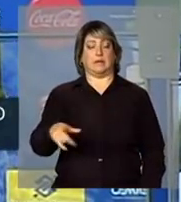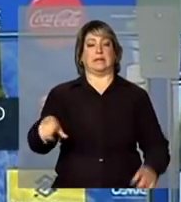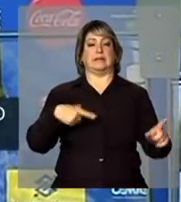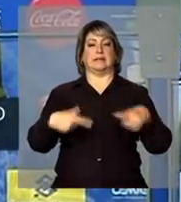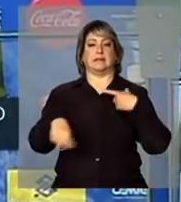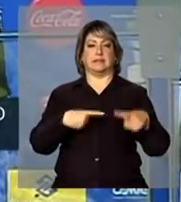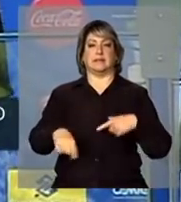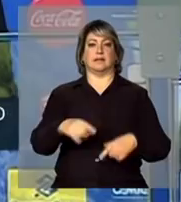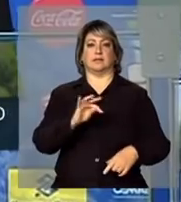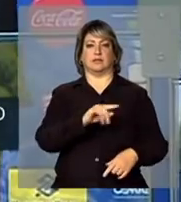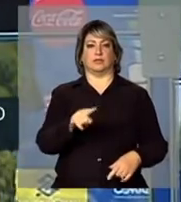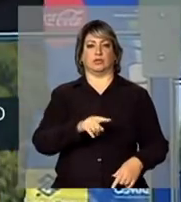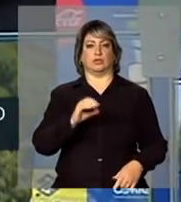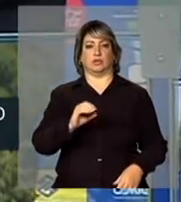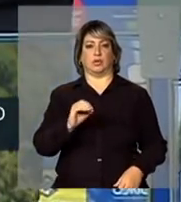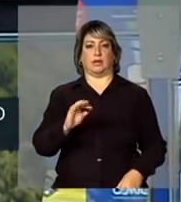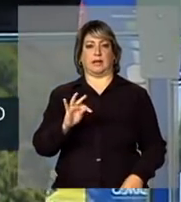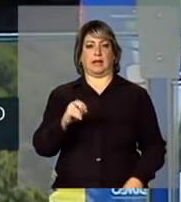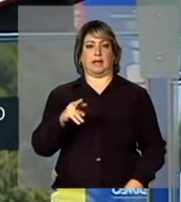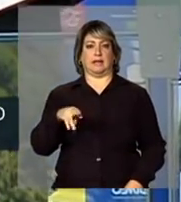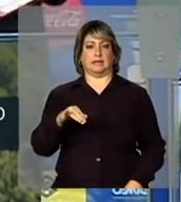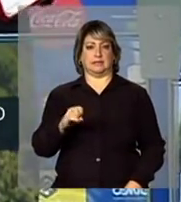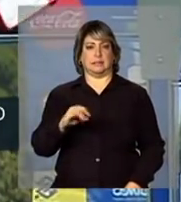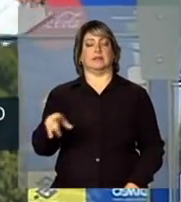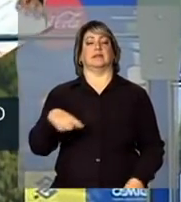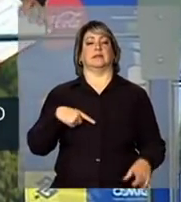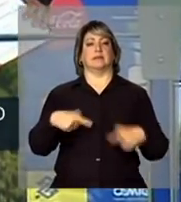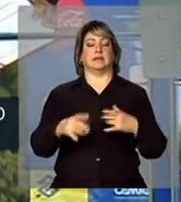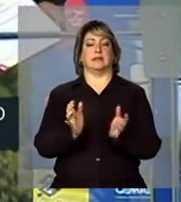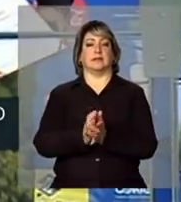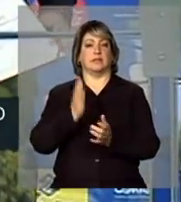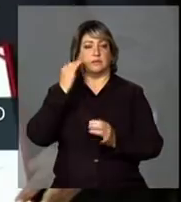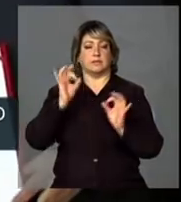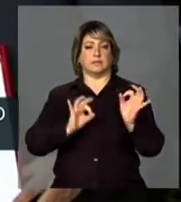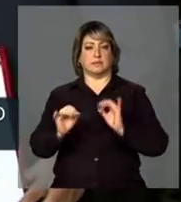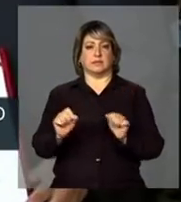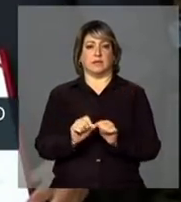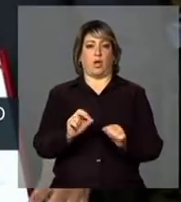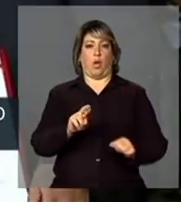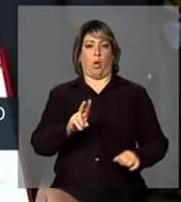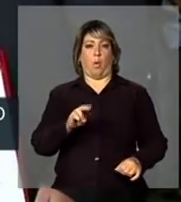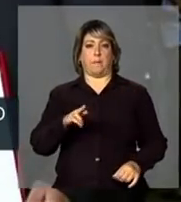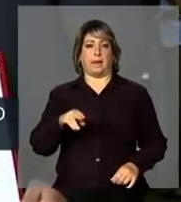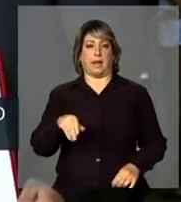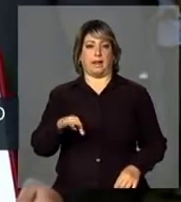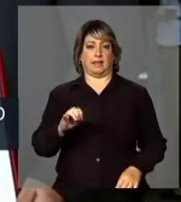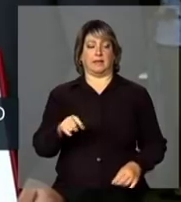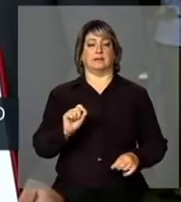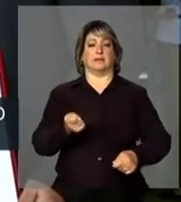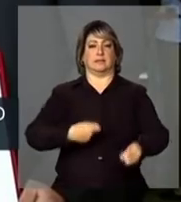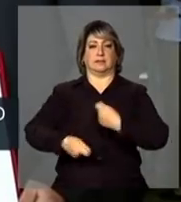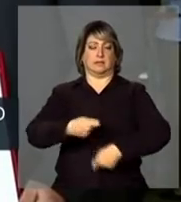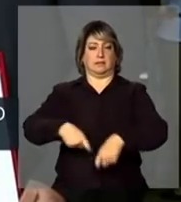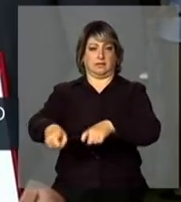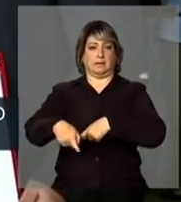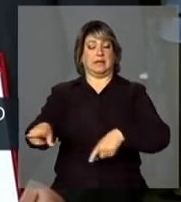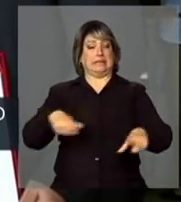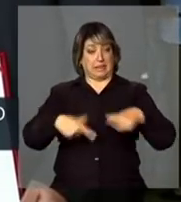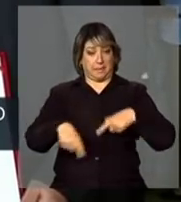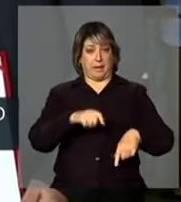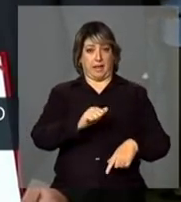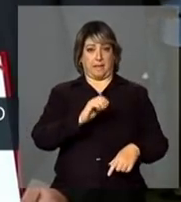zootecnista, formado pela FASU. É especialista em produção de ruminantes e agronegócio. Trabalha na ABCZ